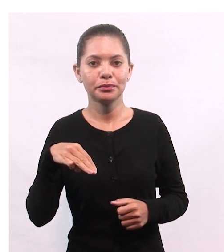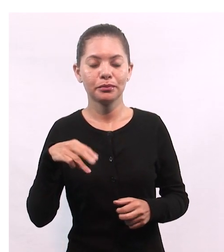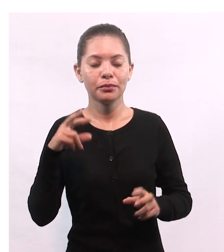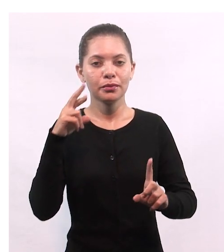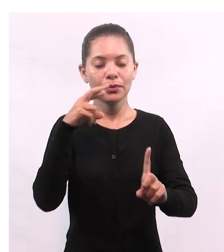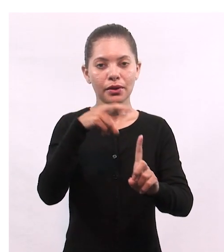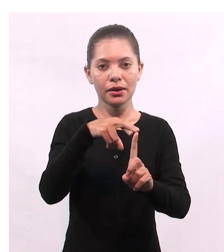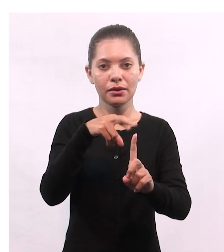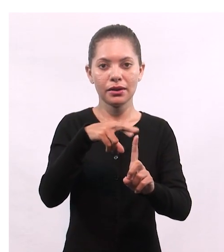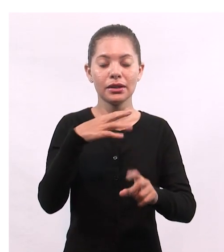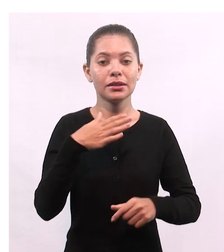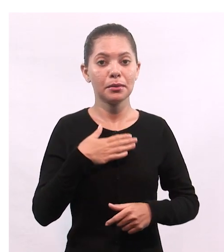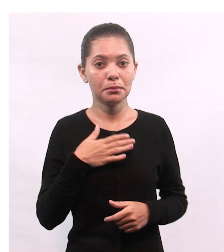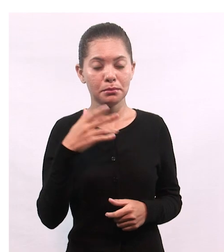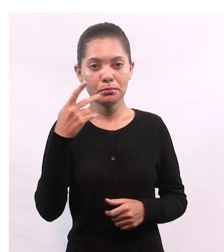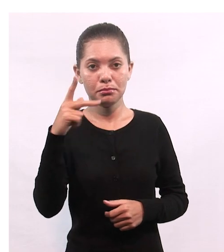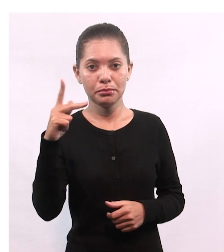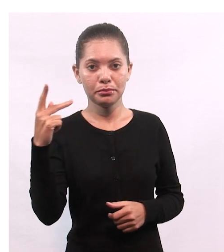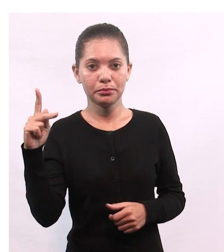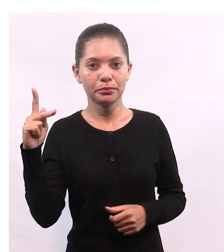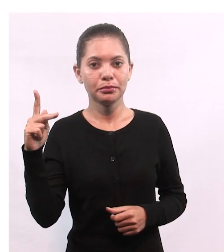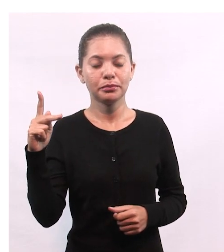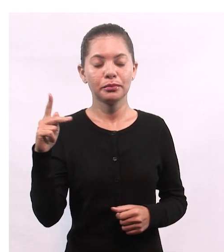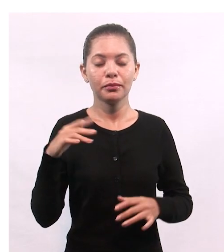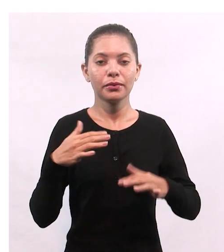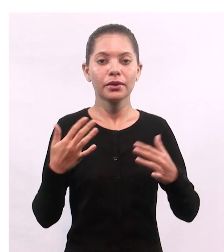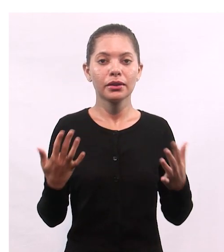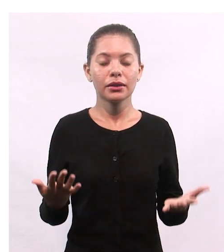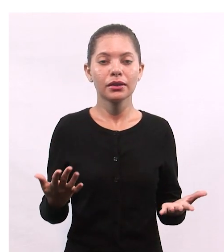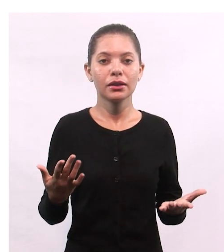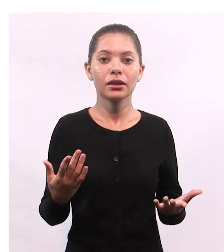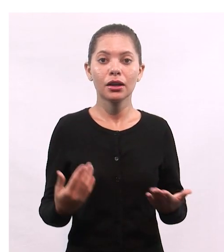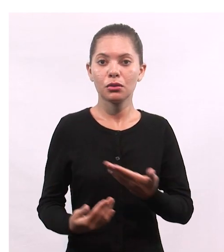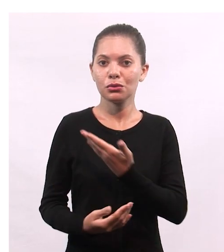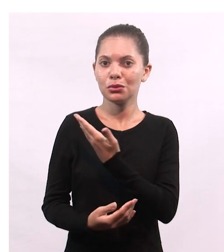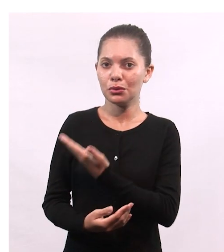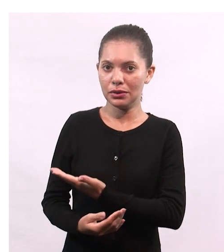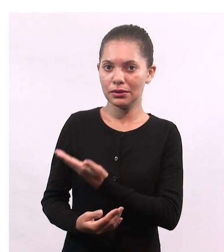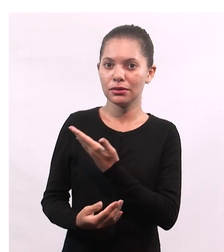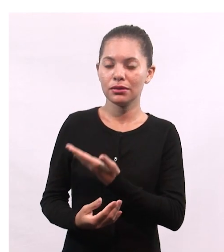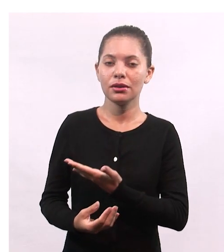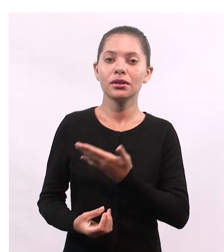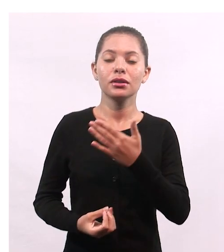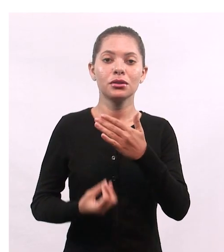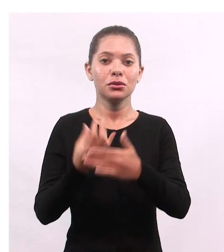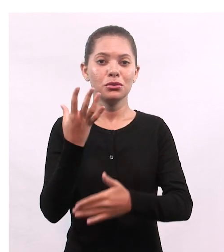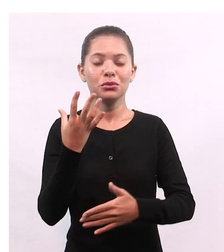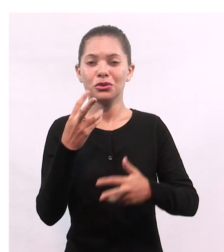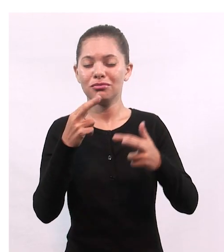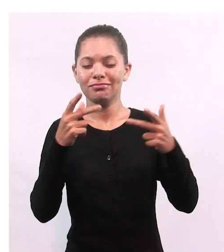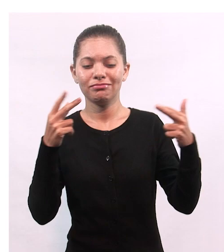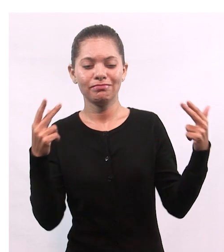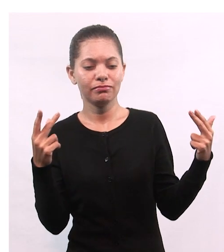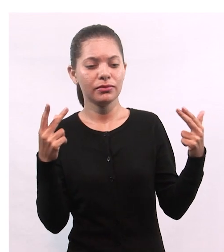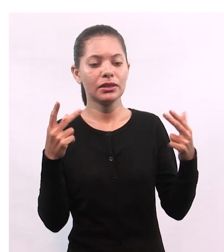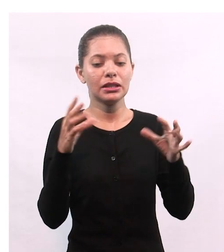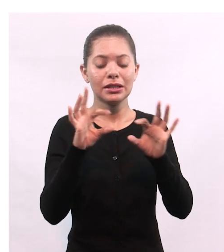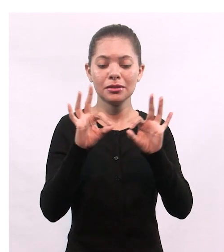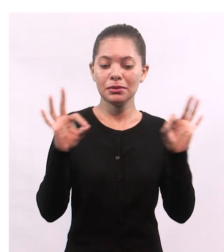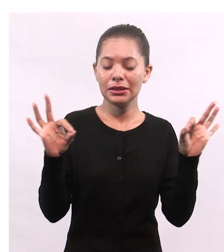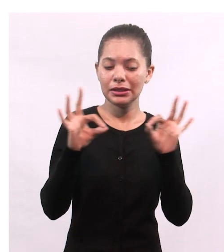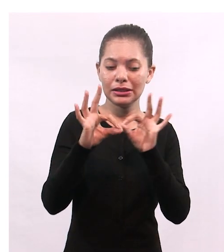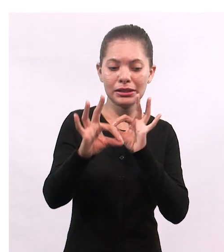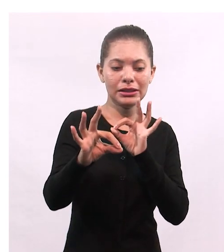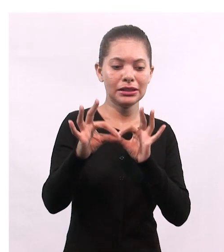como referência a minha polegada. Então, com isso, surge uma diversidade de medidas, essas medidas nem